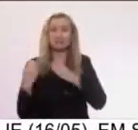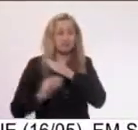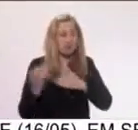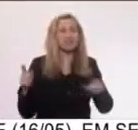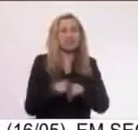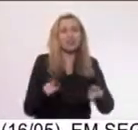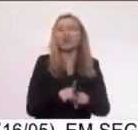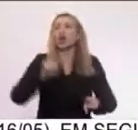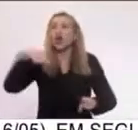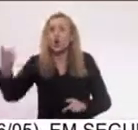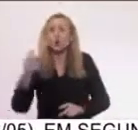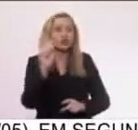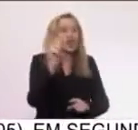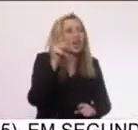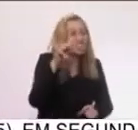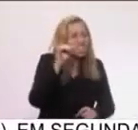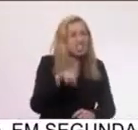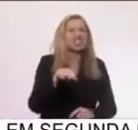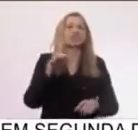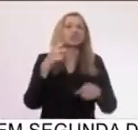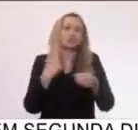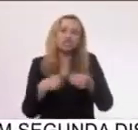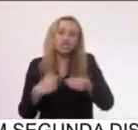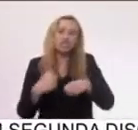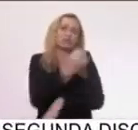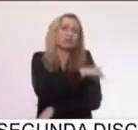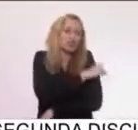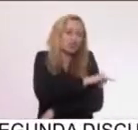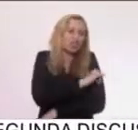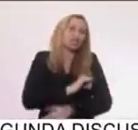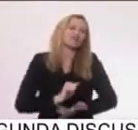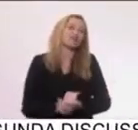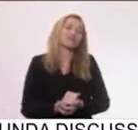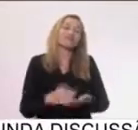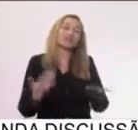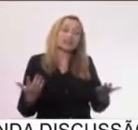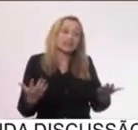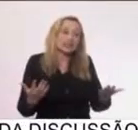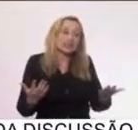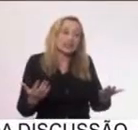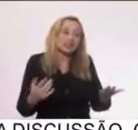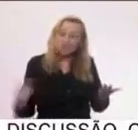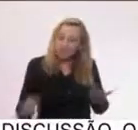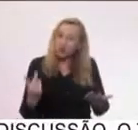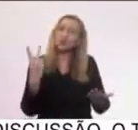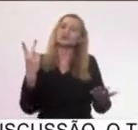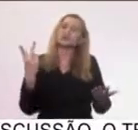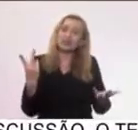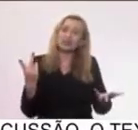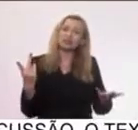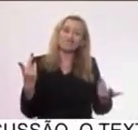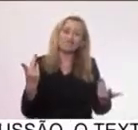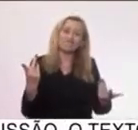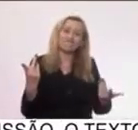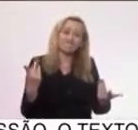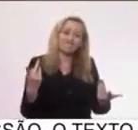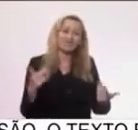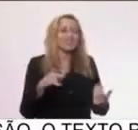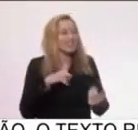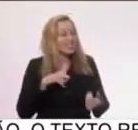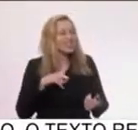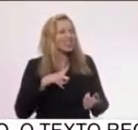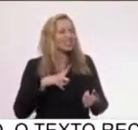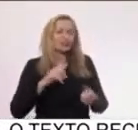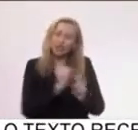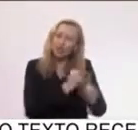outros garis que pelos municípios do Rio de Janeiro tanto zelam para que tenhamos